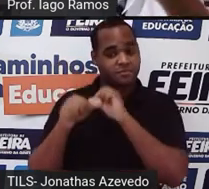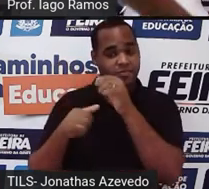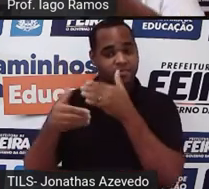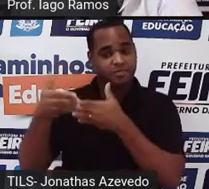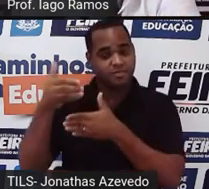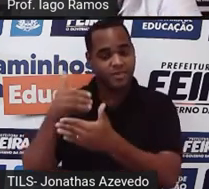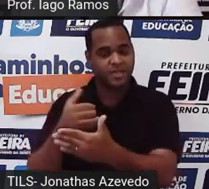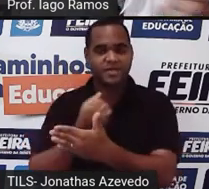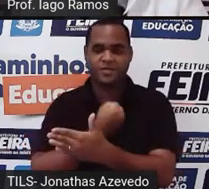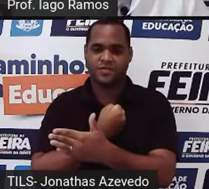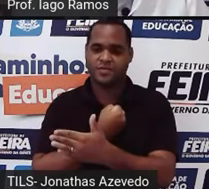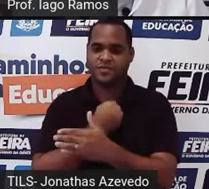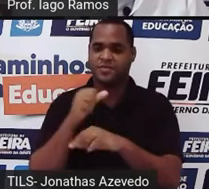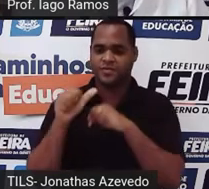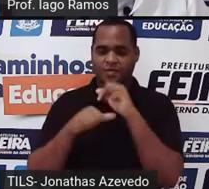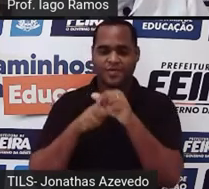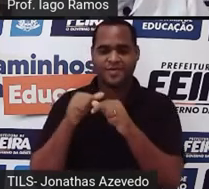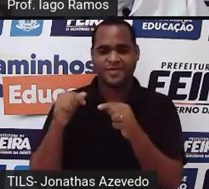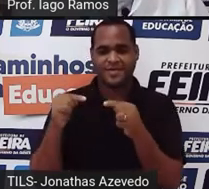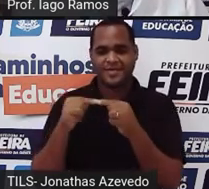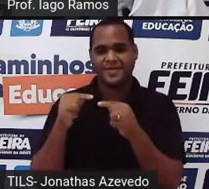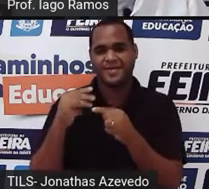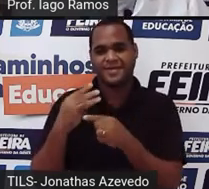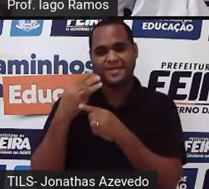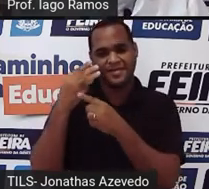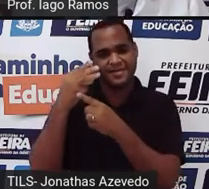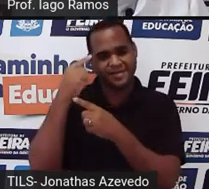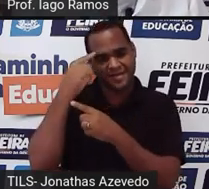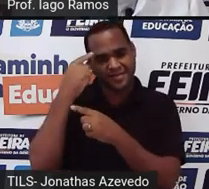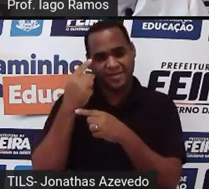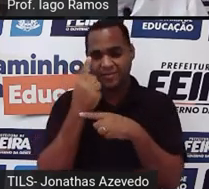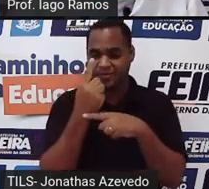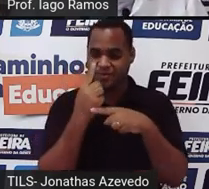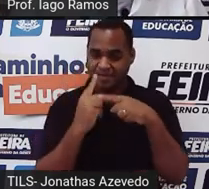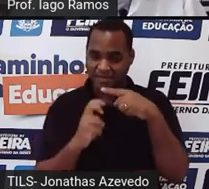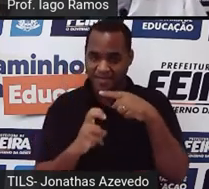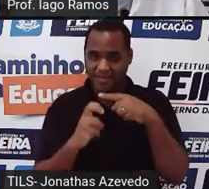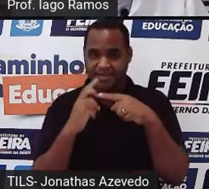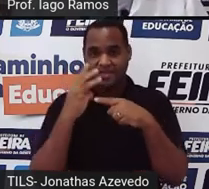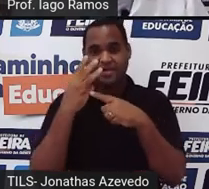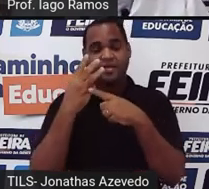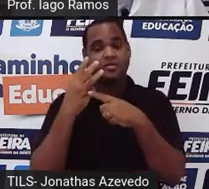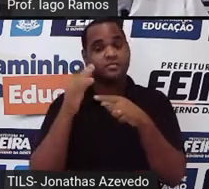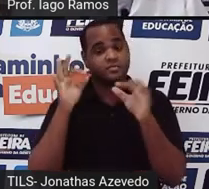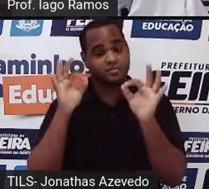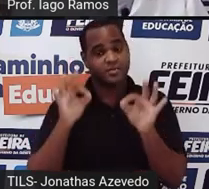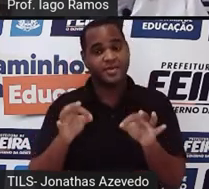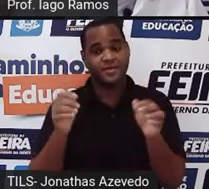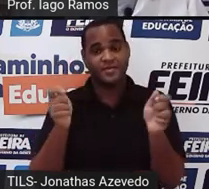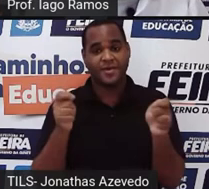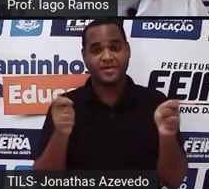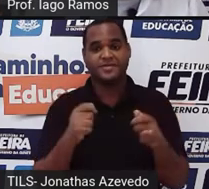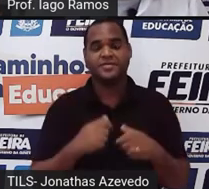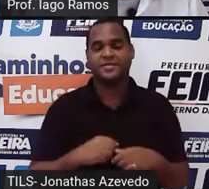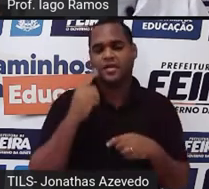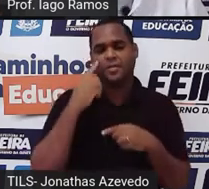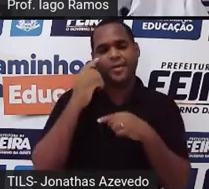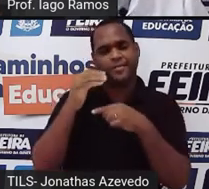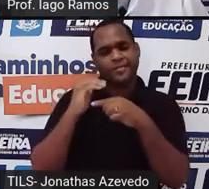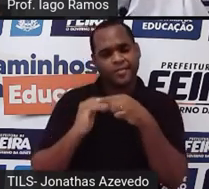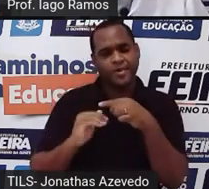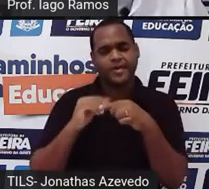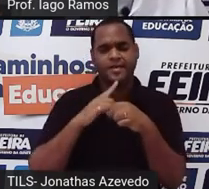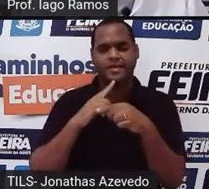fração, elevado a 3, né? 1 elevado a 3, que é 1 vezes 1 vezes 1. Depois o número de baixo na